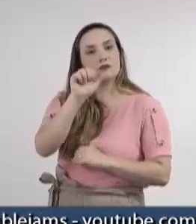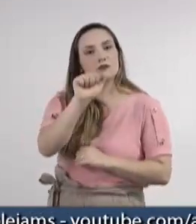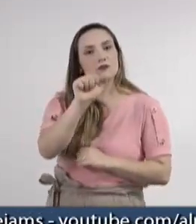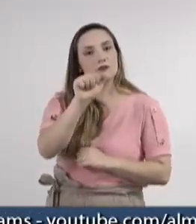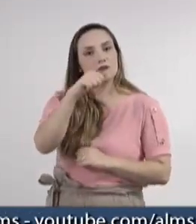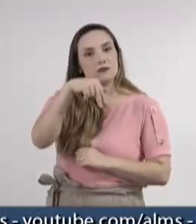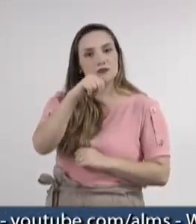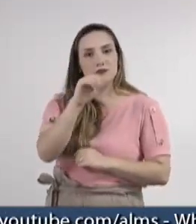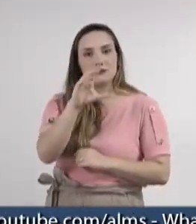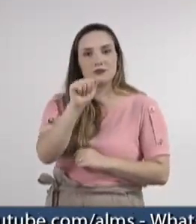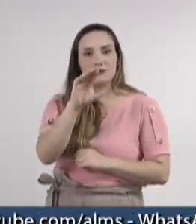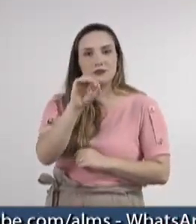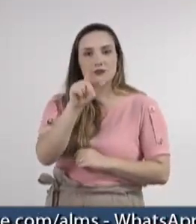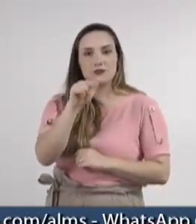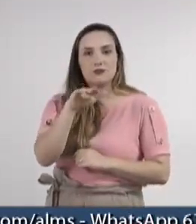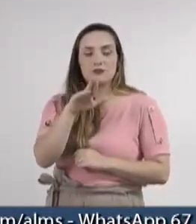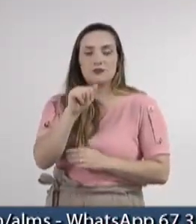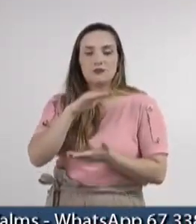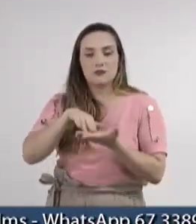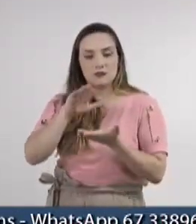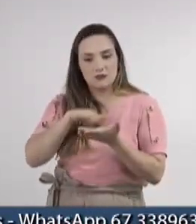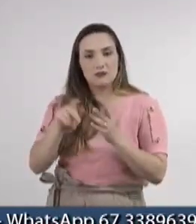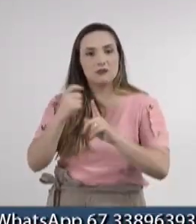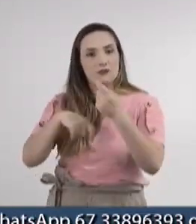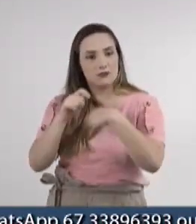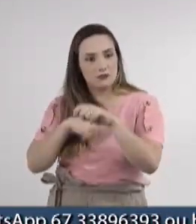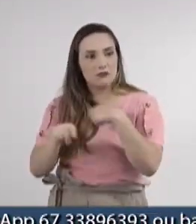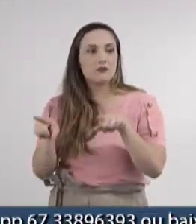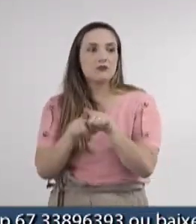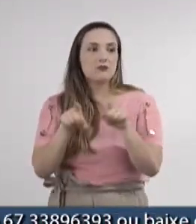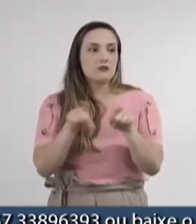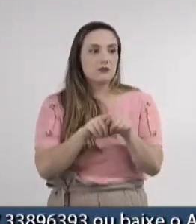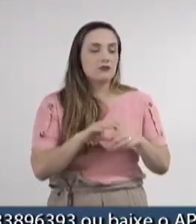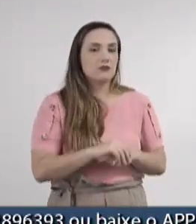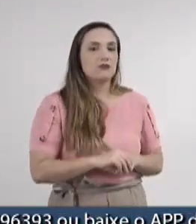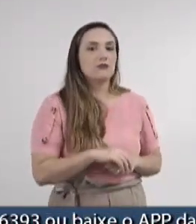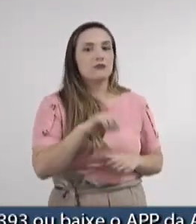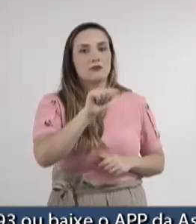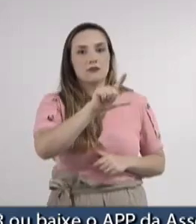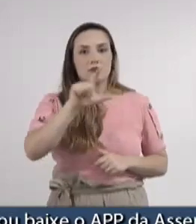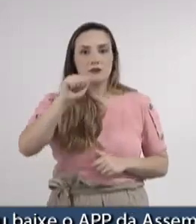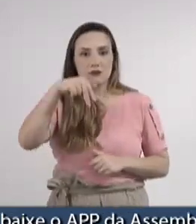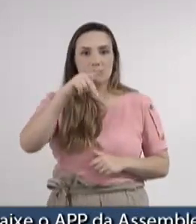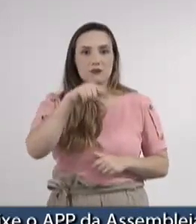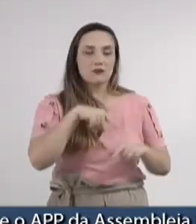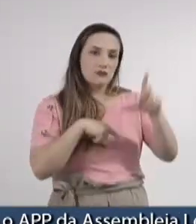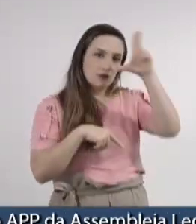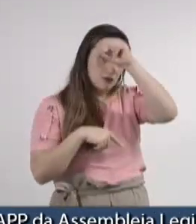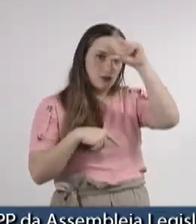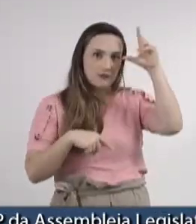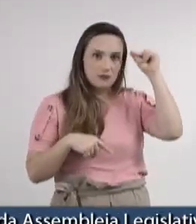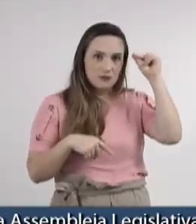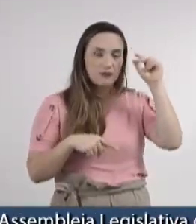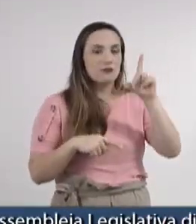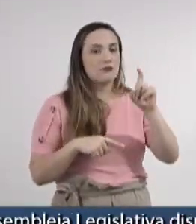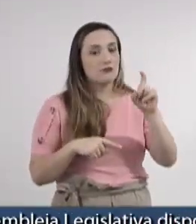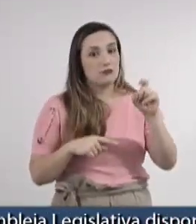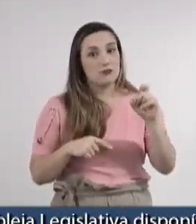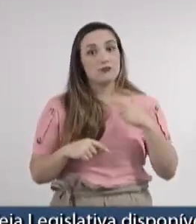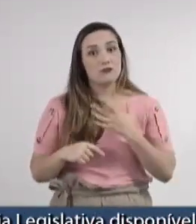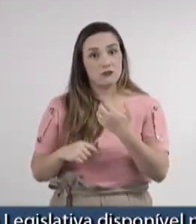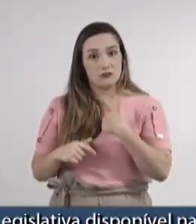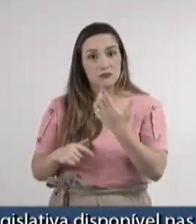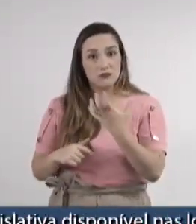Nardi, secretária de Estado de Administração, e ao excelentíssimo senhor Alan Guedes, prefeito de Dourados, para que respondam no prazo